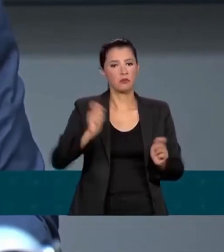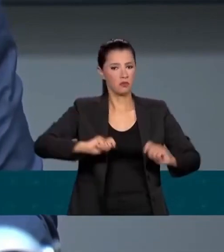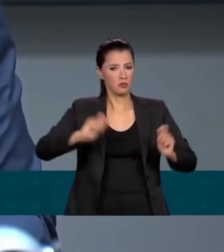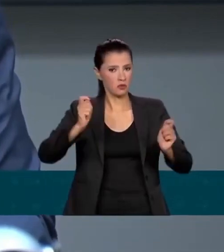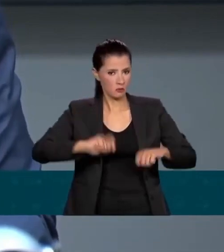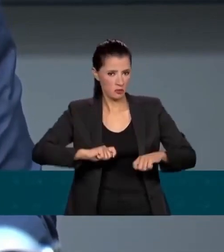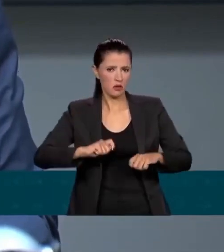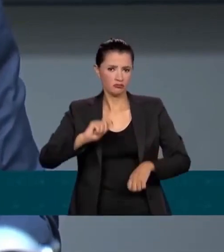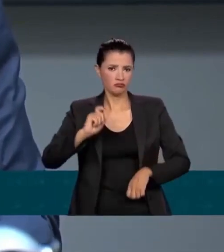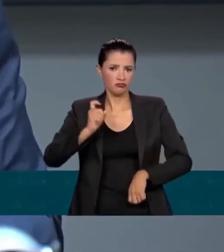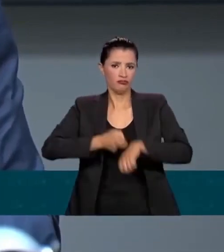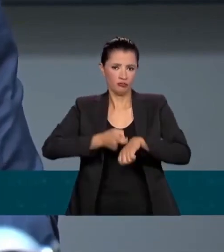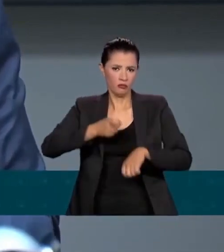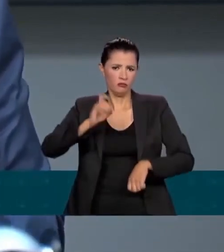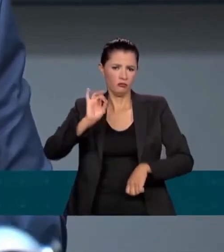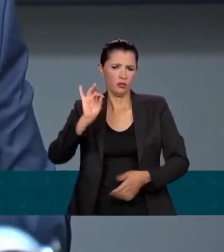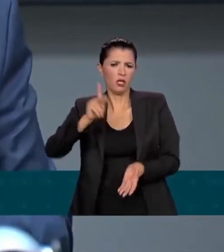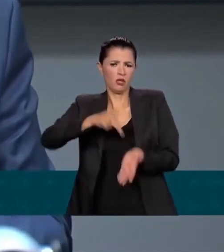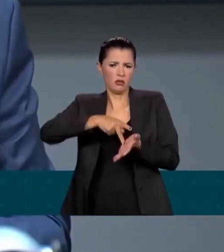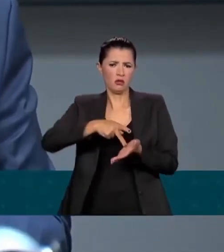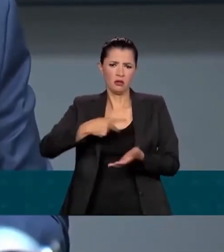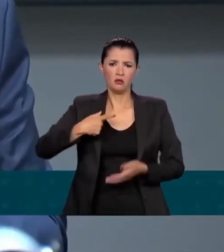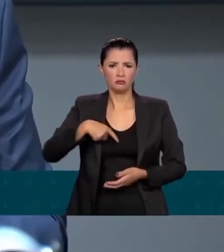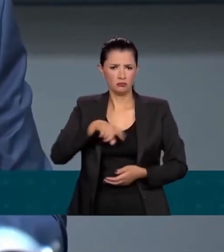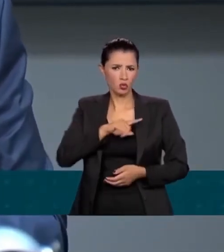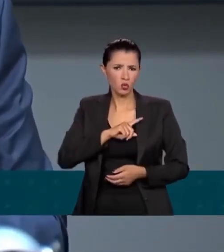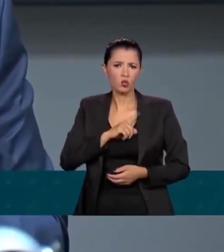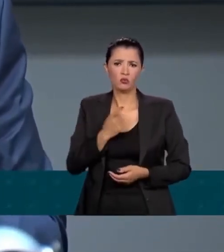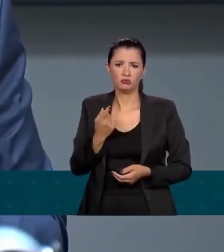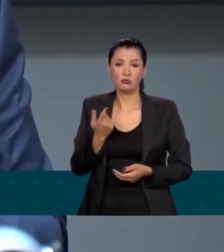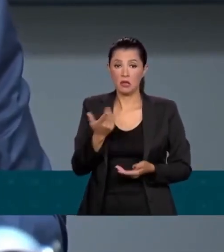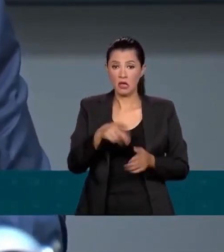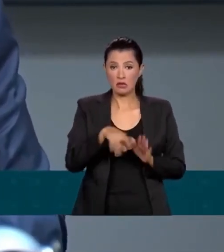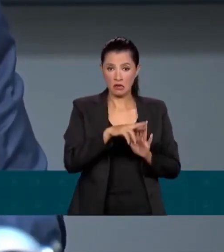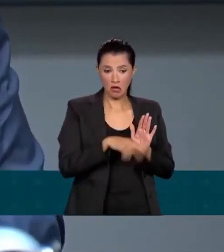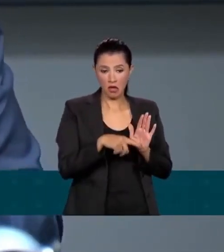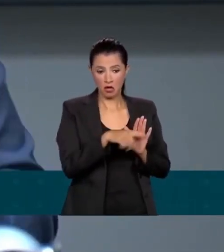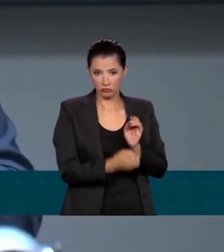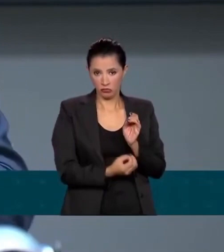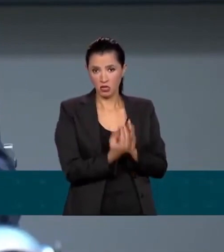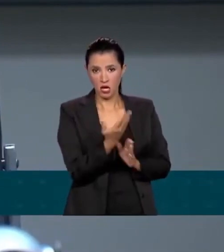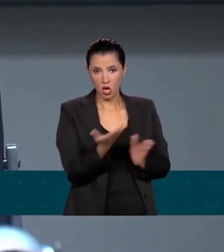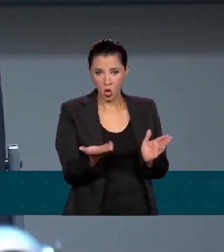possibilidade concreta de nós, a partir desta regra,